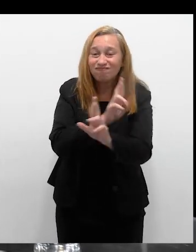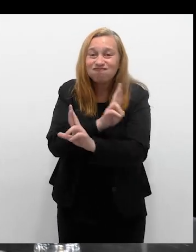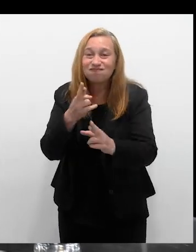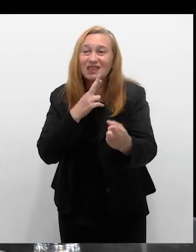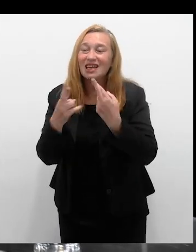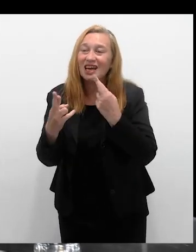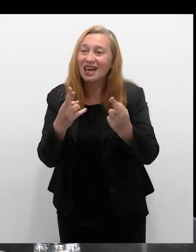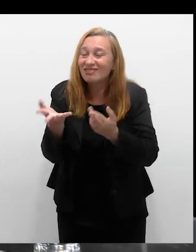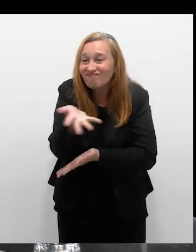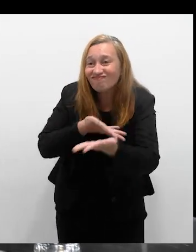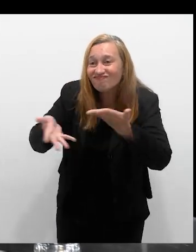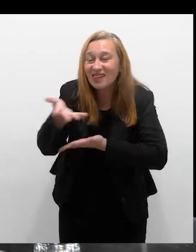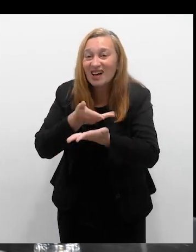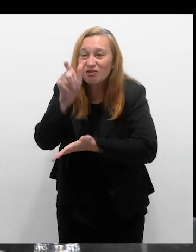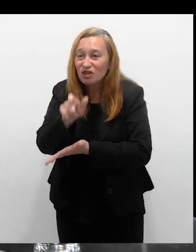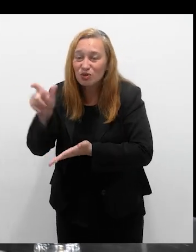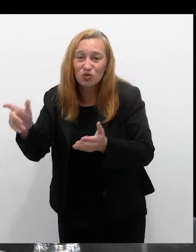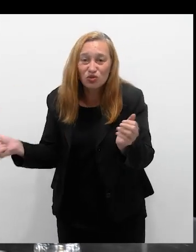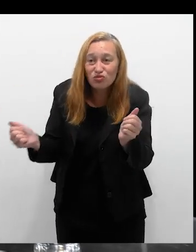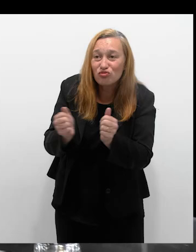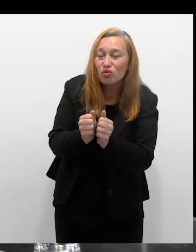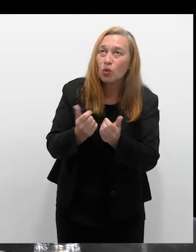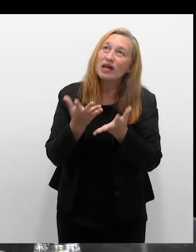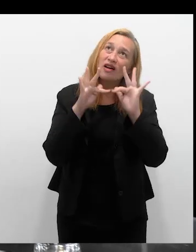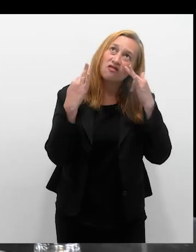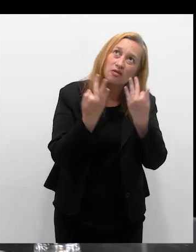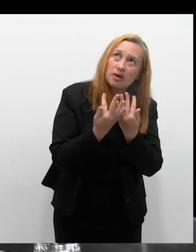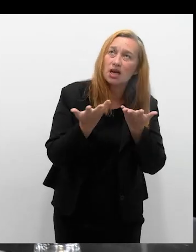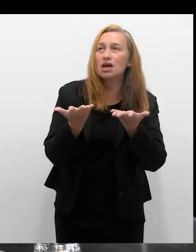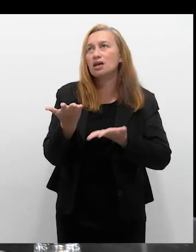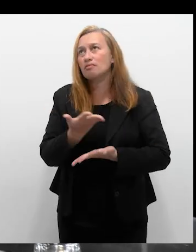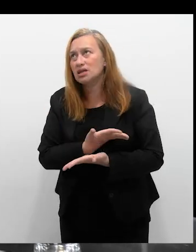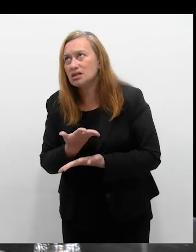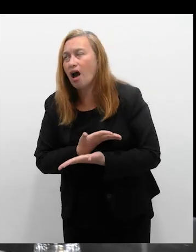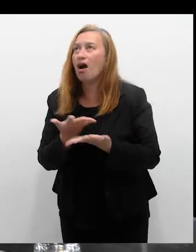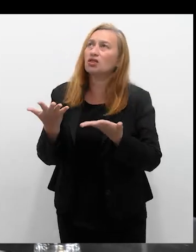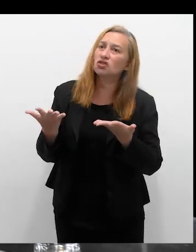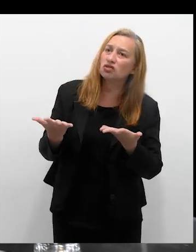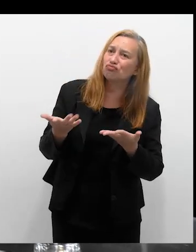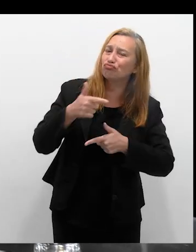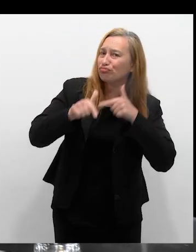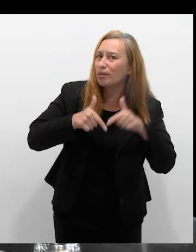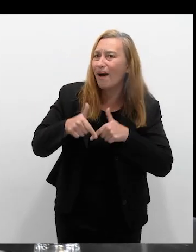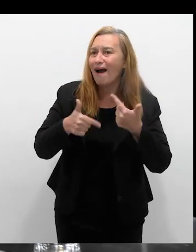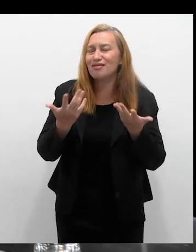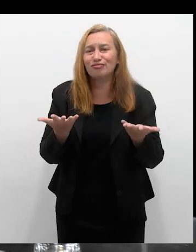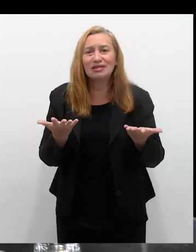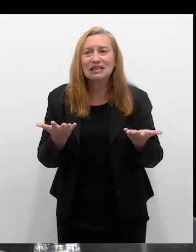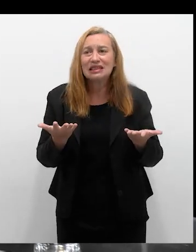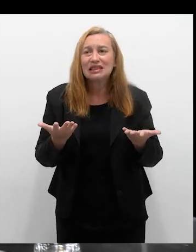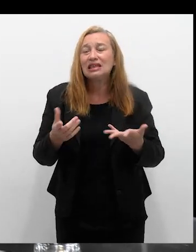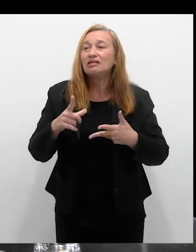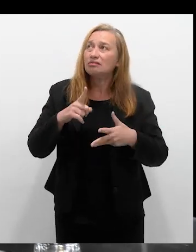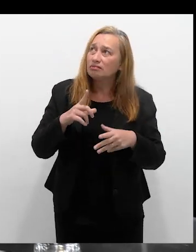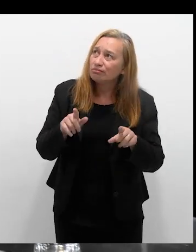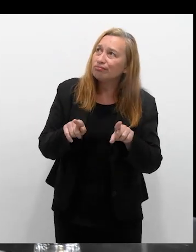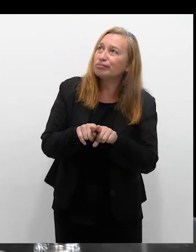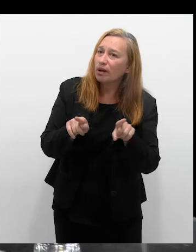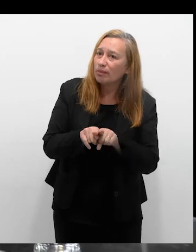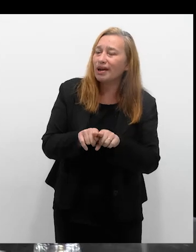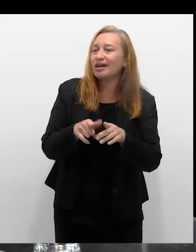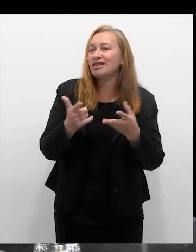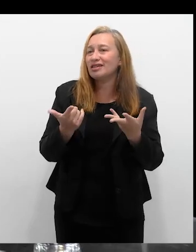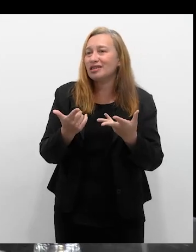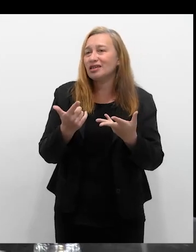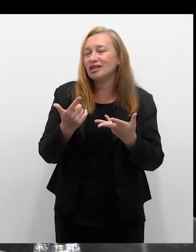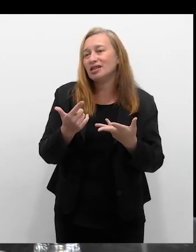se relacionar com as pessoas ao seu redor, seja na família, amizades, no trabalho, tá? E tem